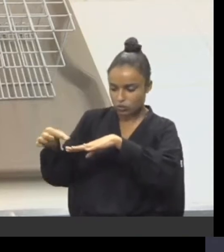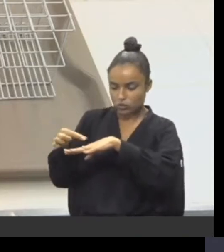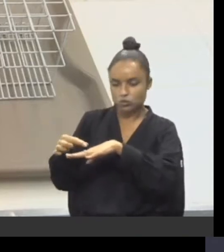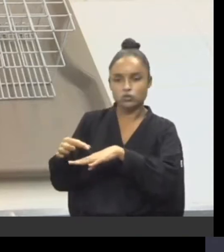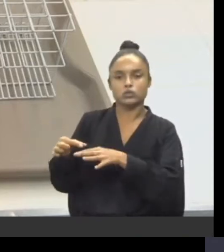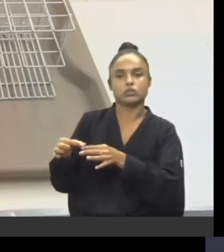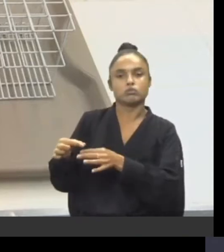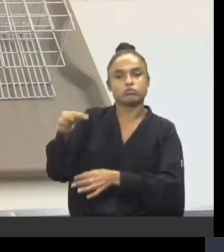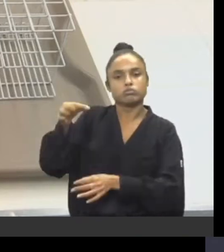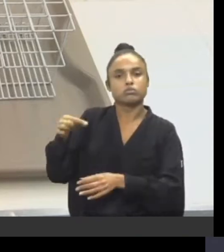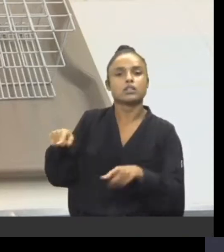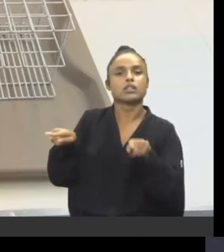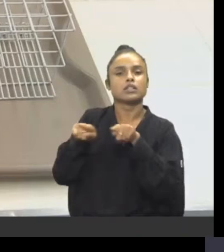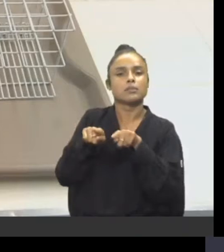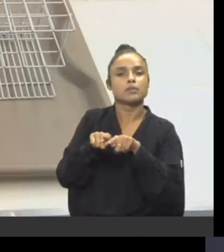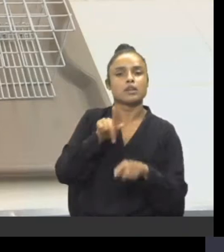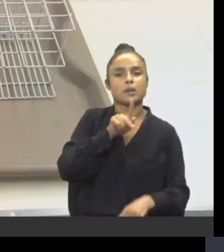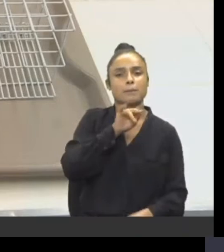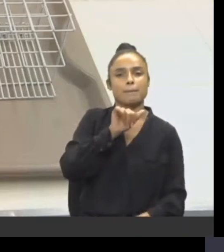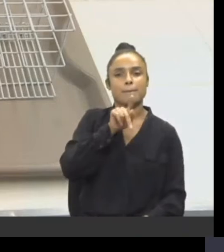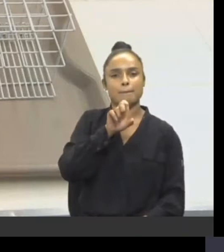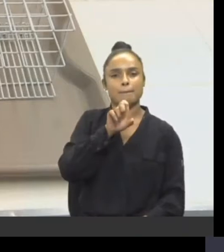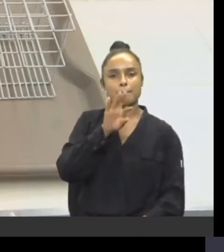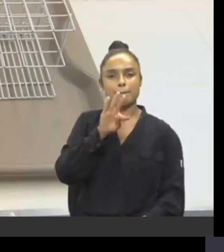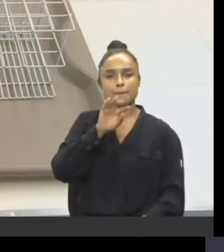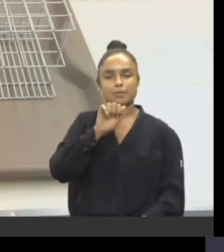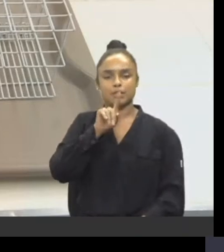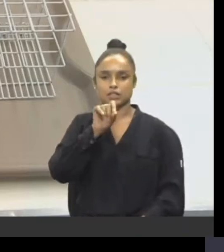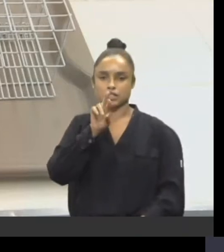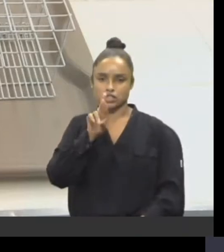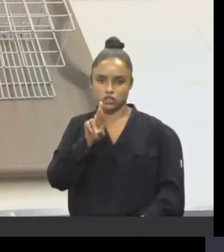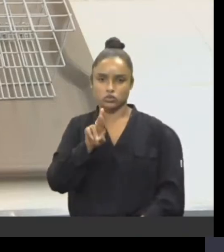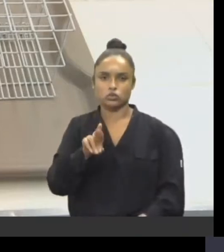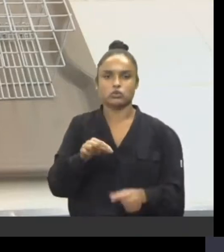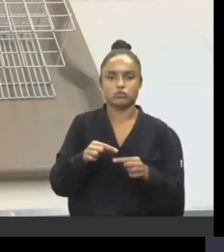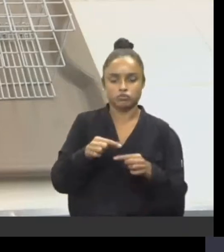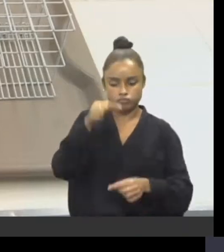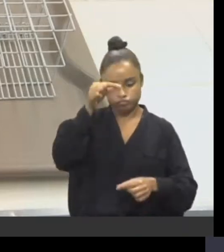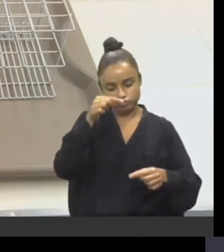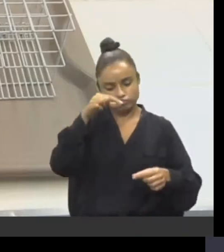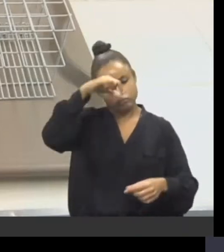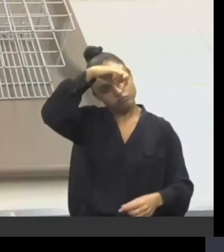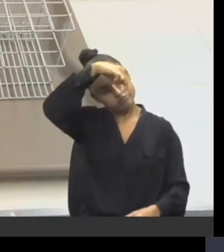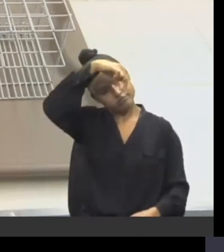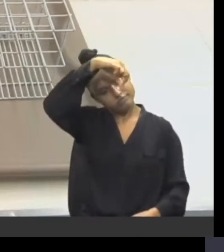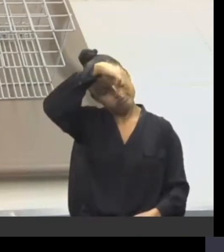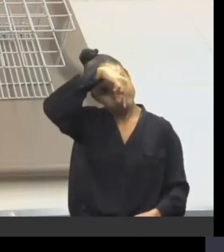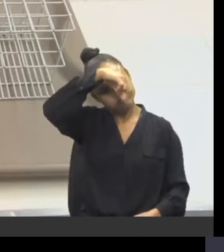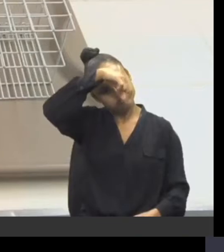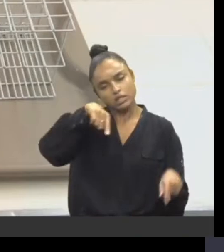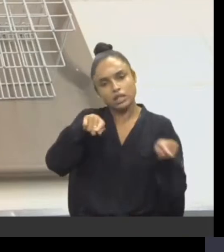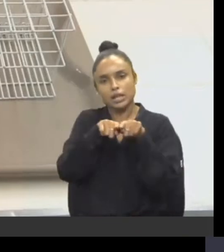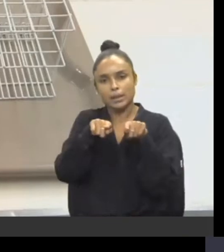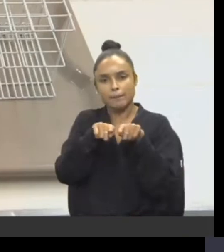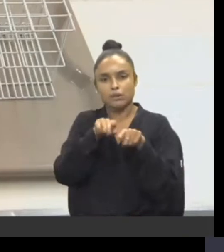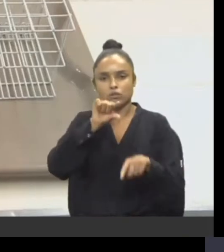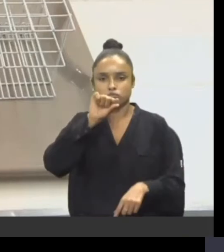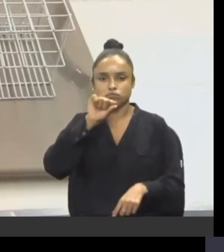podemos utilizar também pipeta de Pasteur para aferição de volume ou para facilitar a realização de